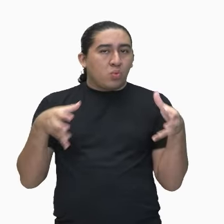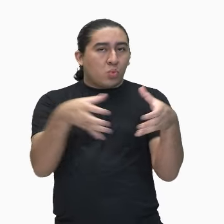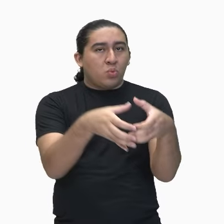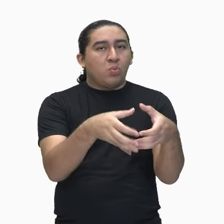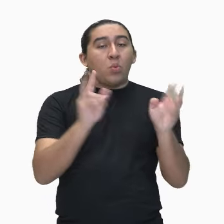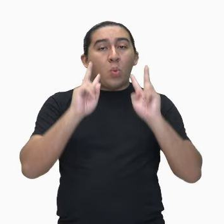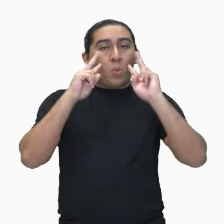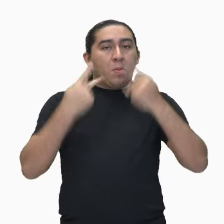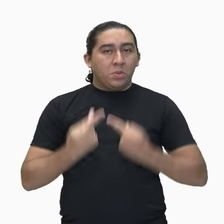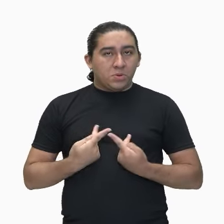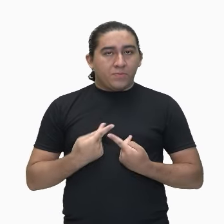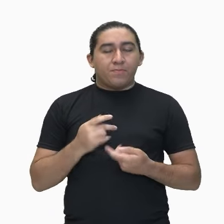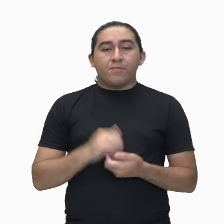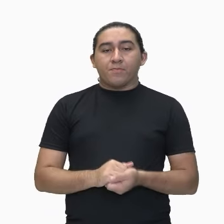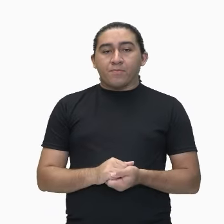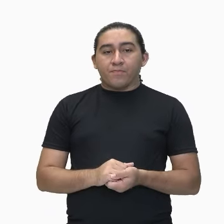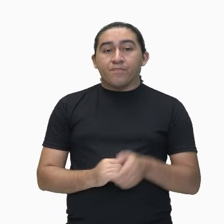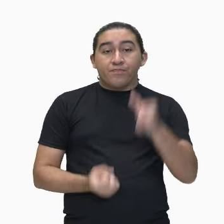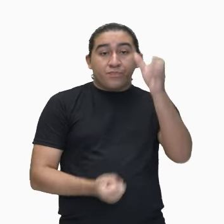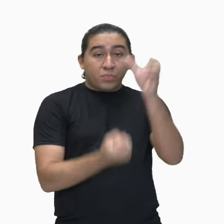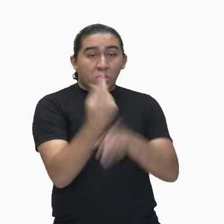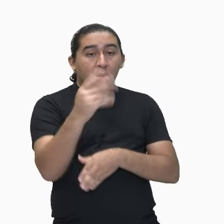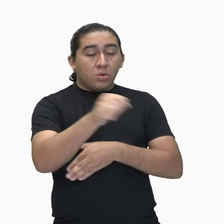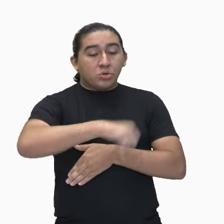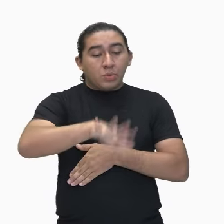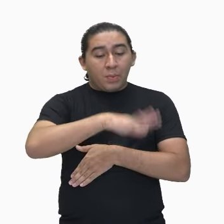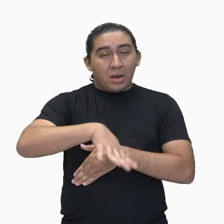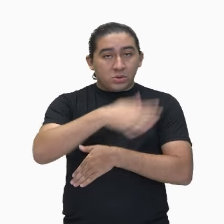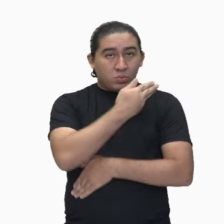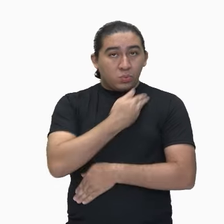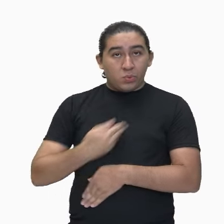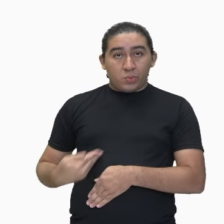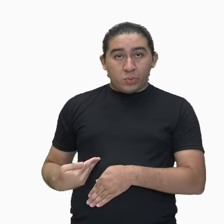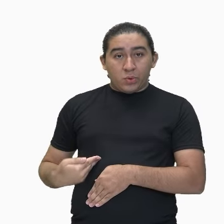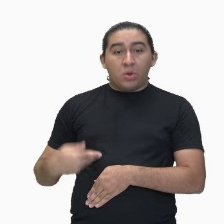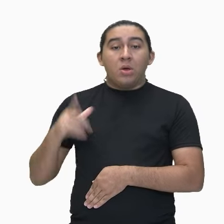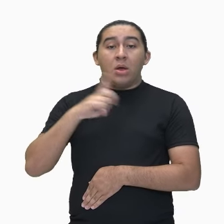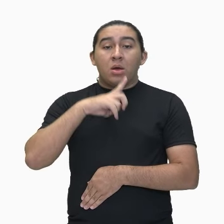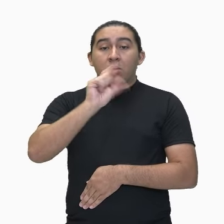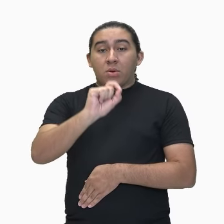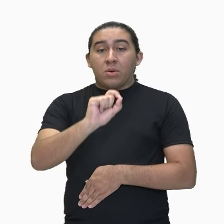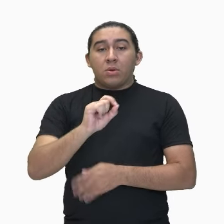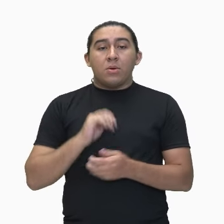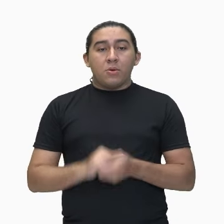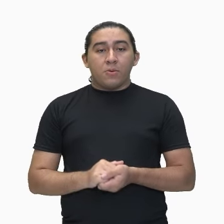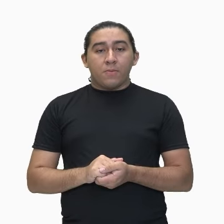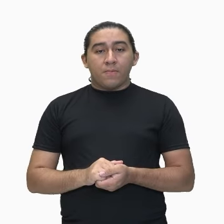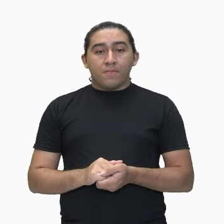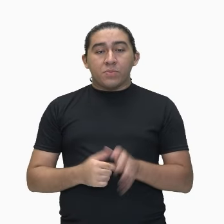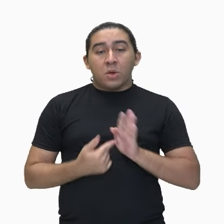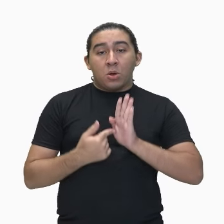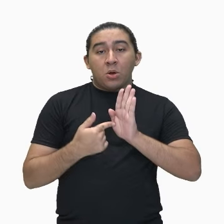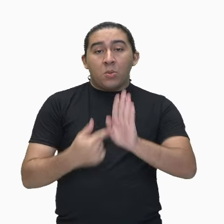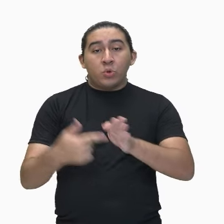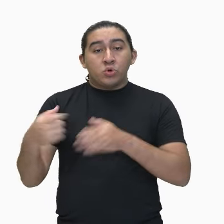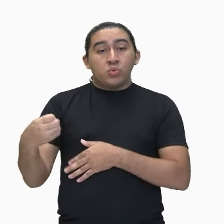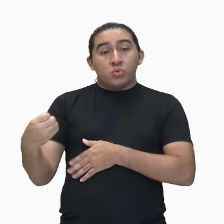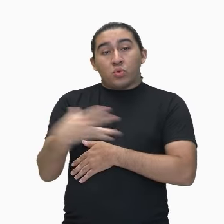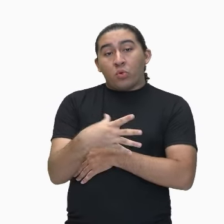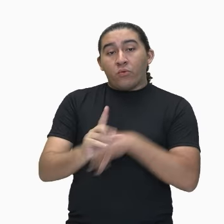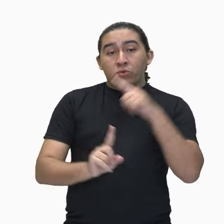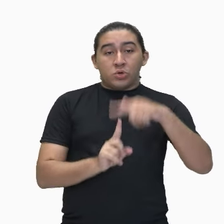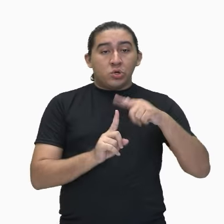humana. Olha só, tá? O surgimento de um espaço público que faz aparecer um novo tipo